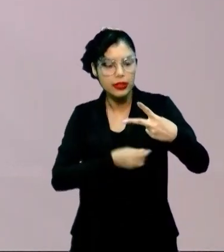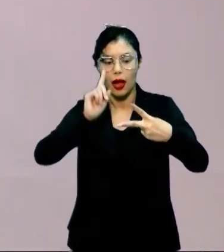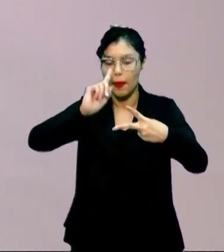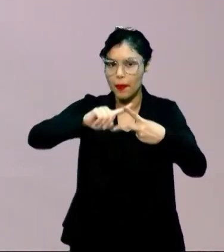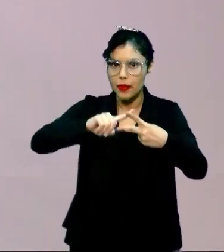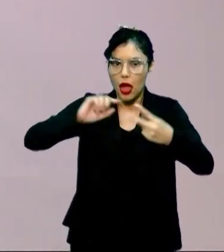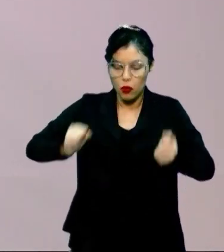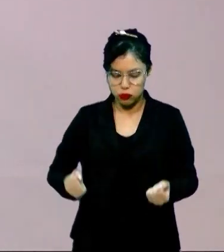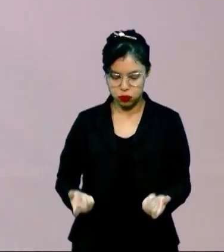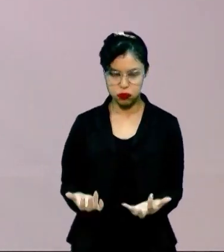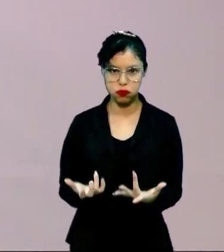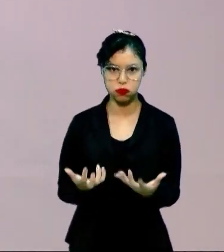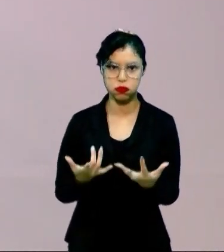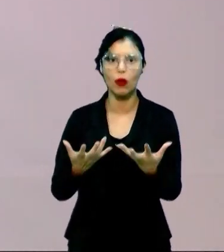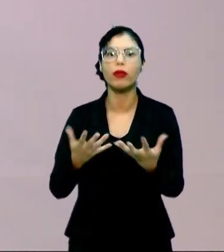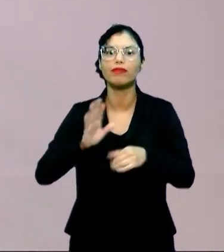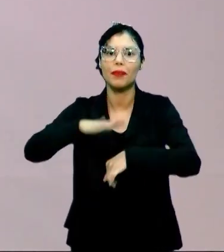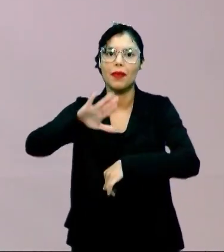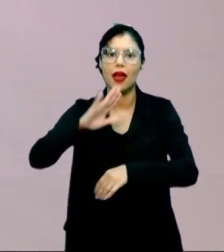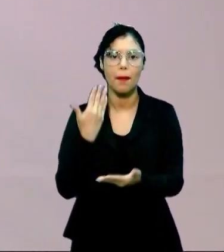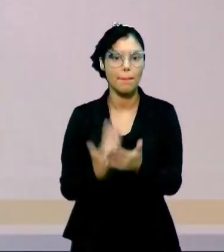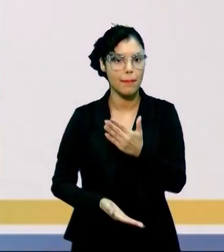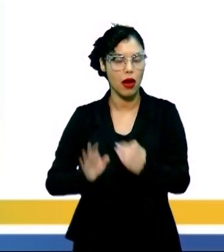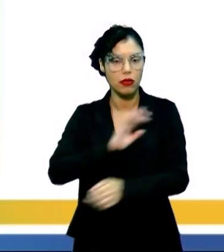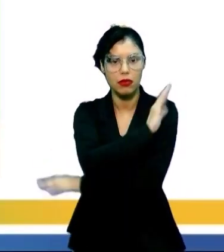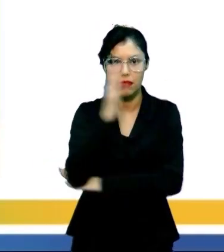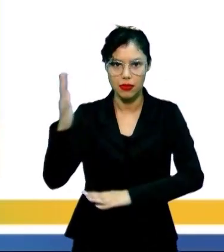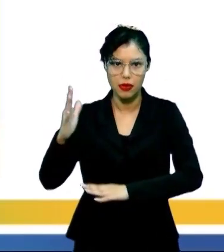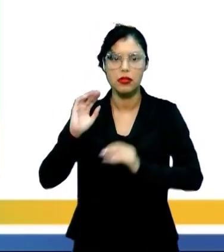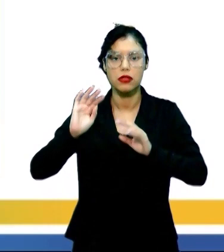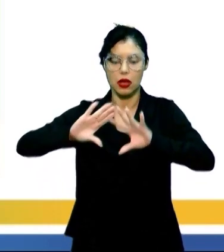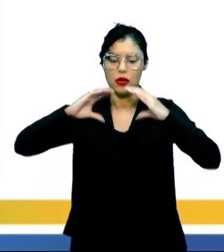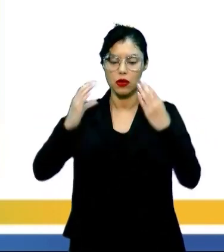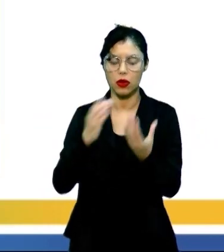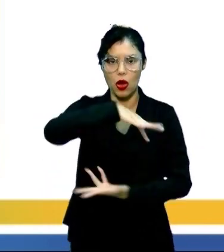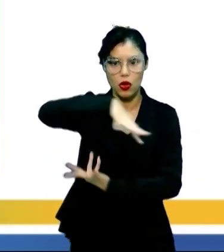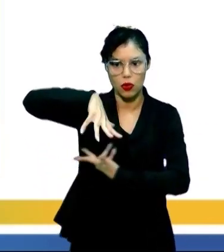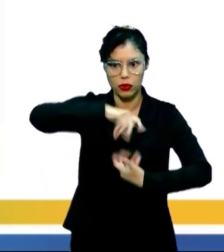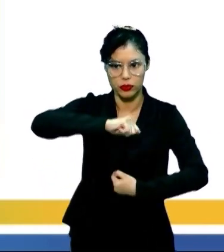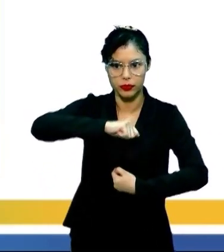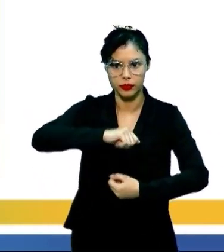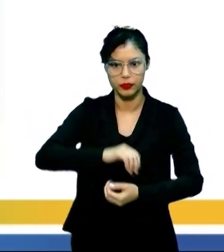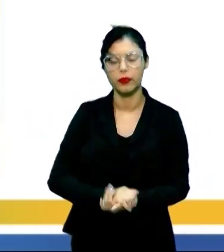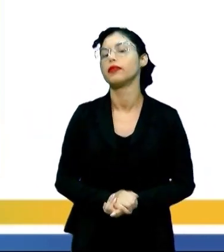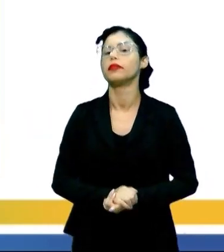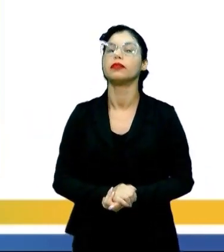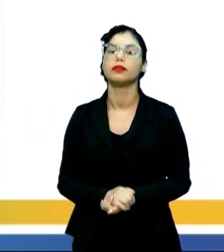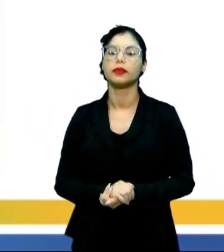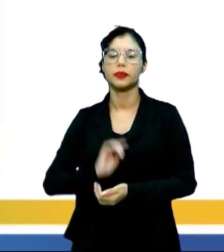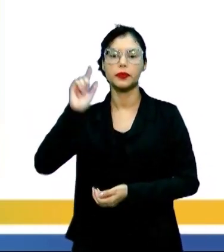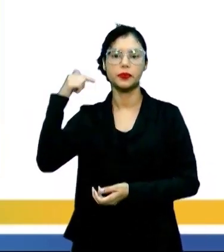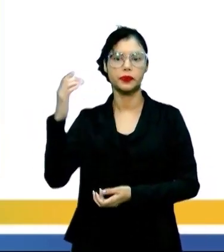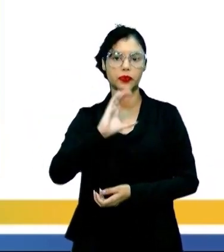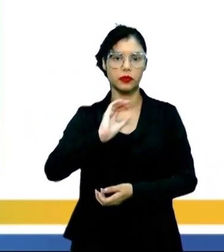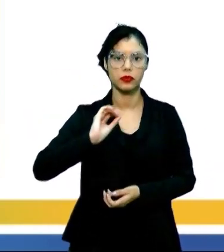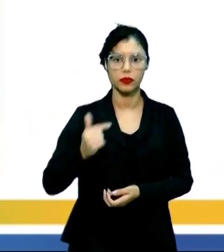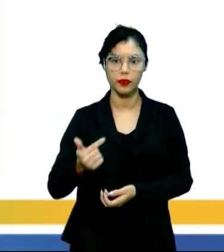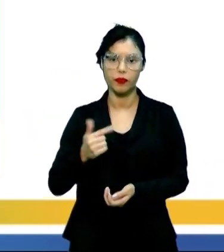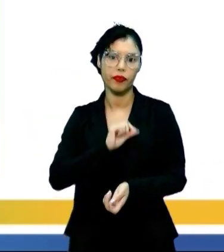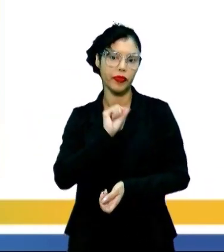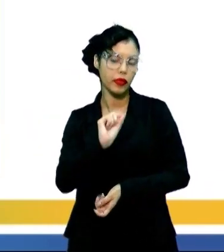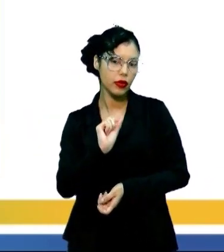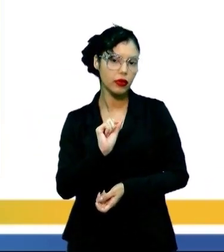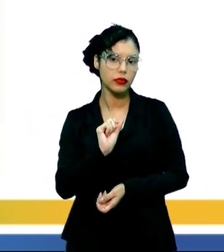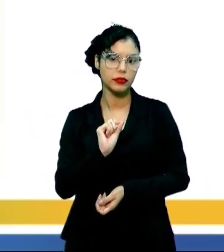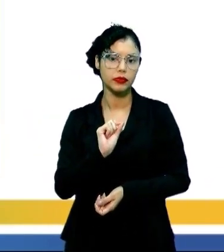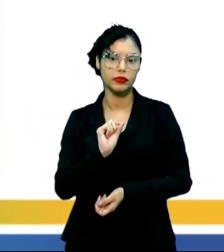um excesso desse efeito estufa. Tá ok? Vamos ver. Então tá, o dióxido de carbono está lá, mas esse dióxido de